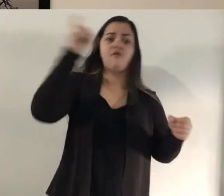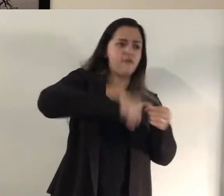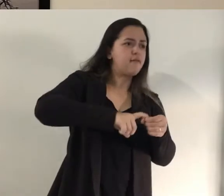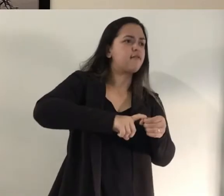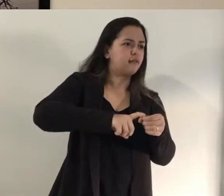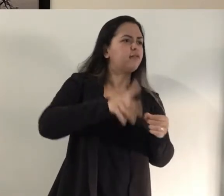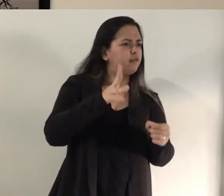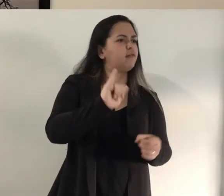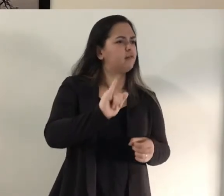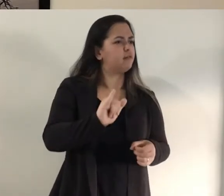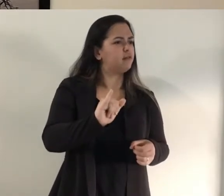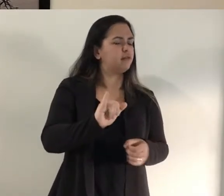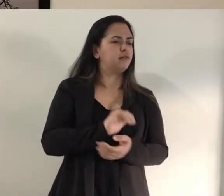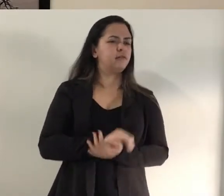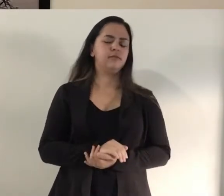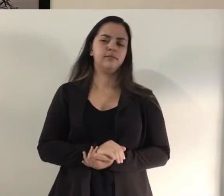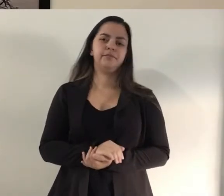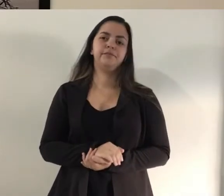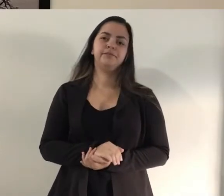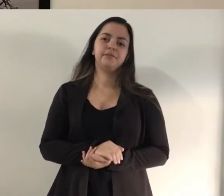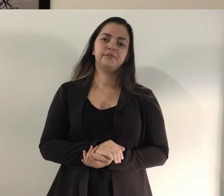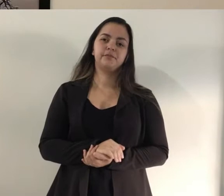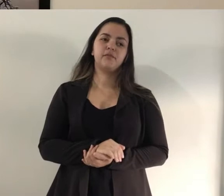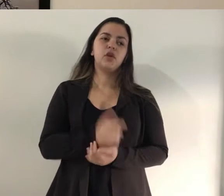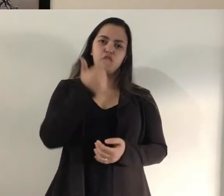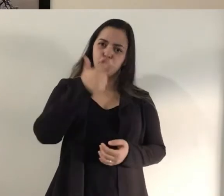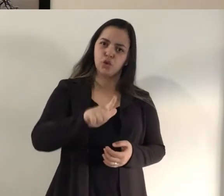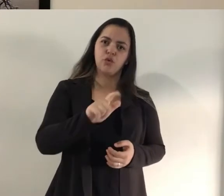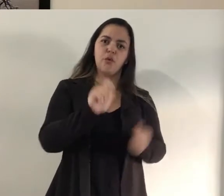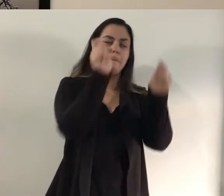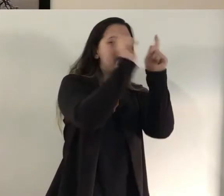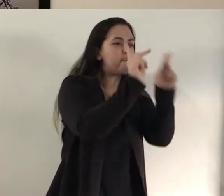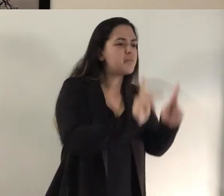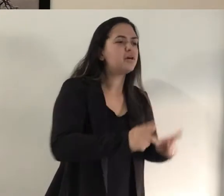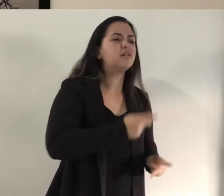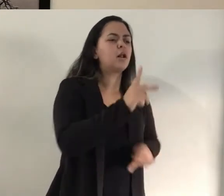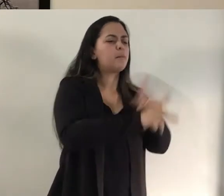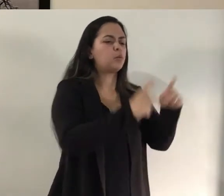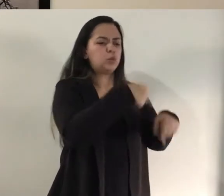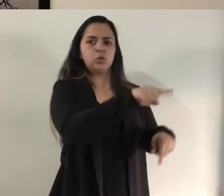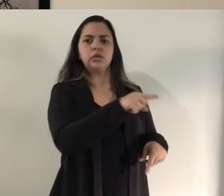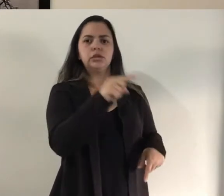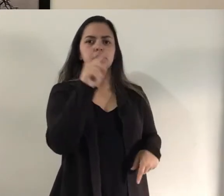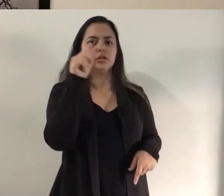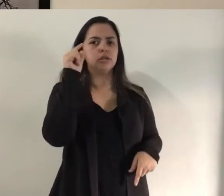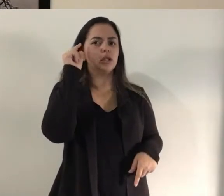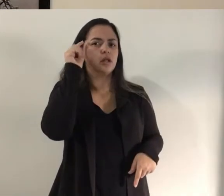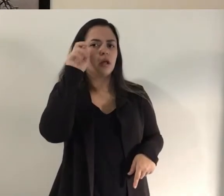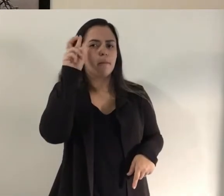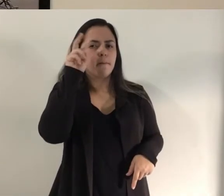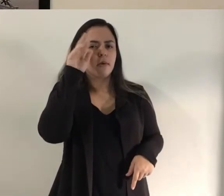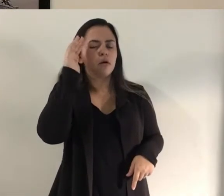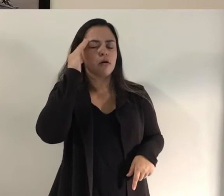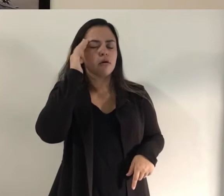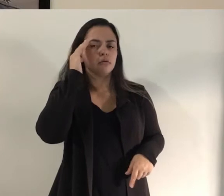essa saudação, e o objetivo era de fazer com que eles se lembrassem, fazer com que eles tivessem entendimento. Aí ele